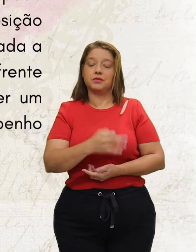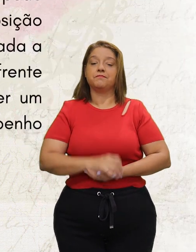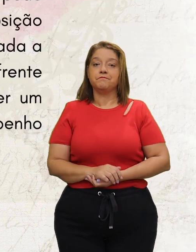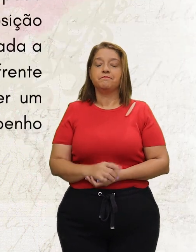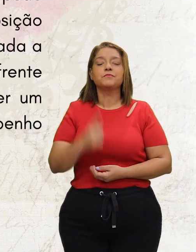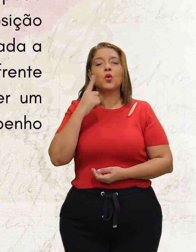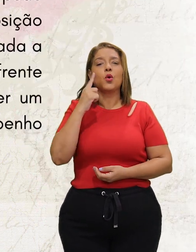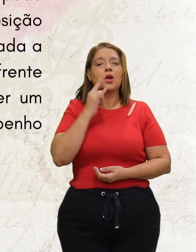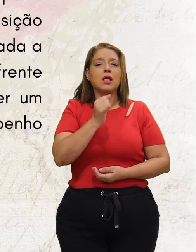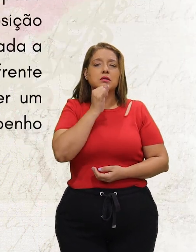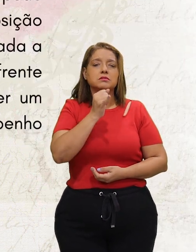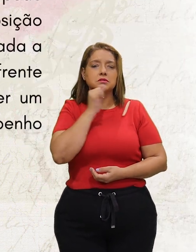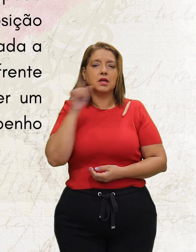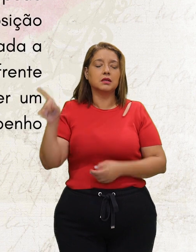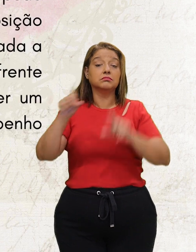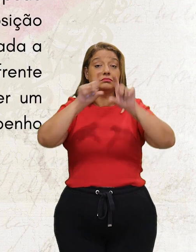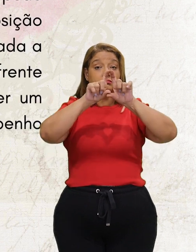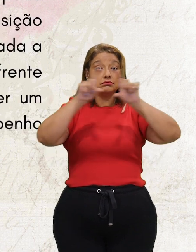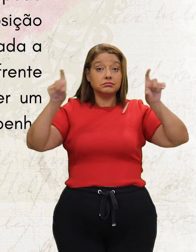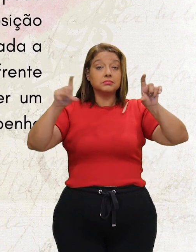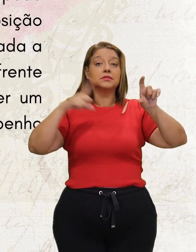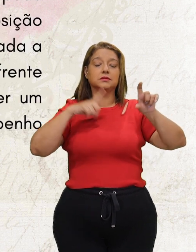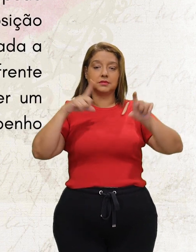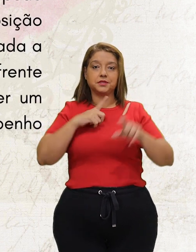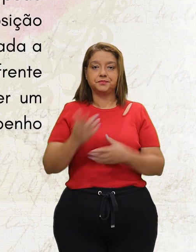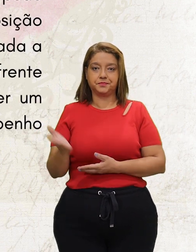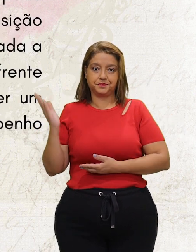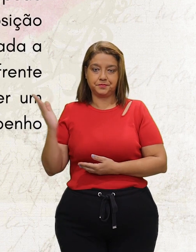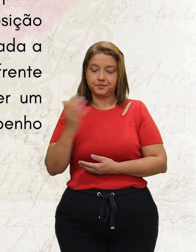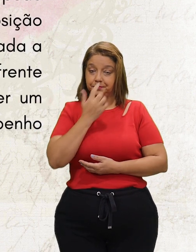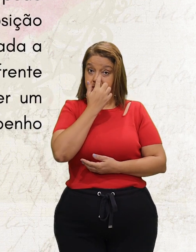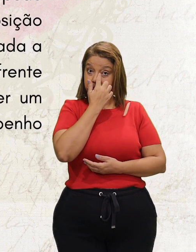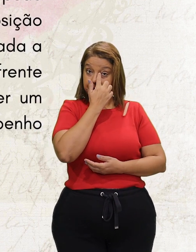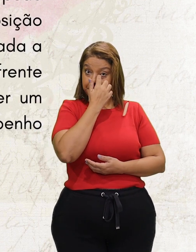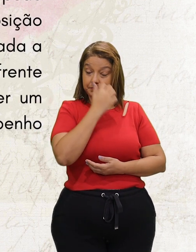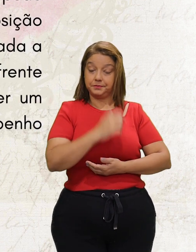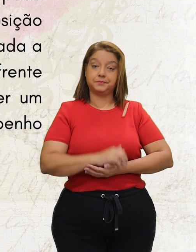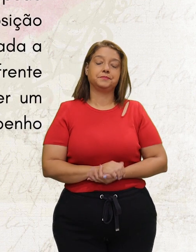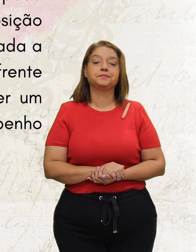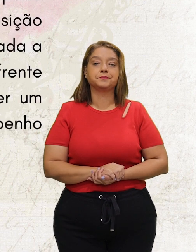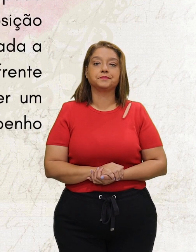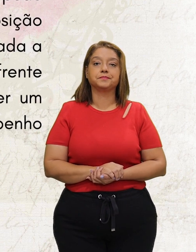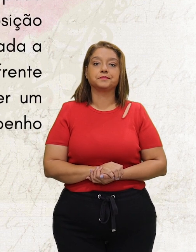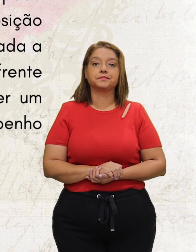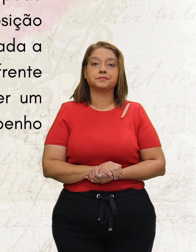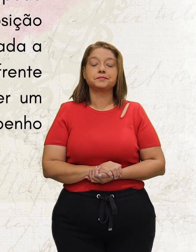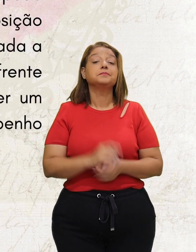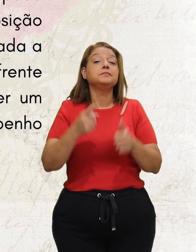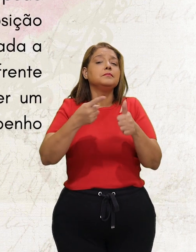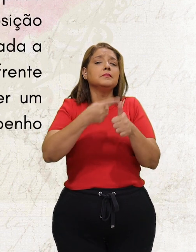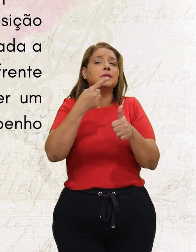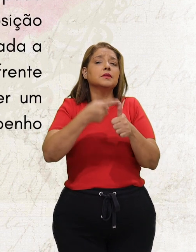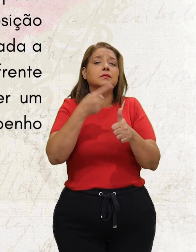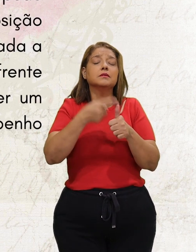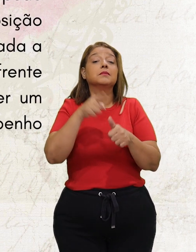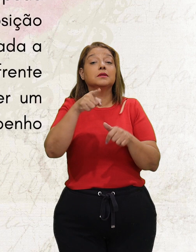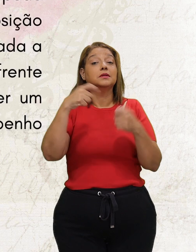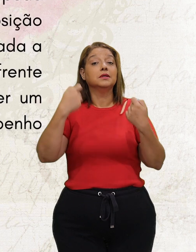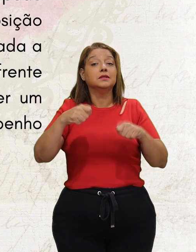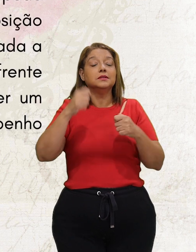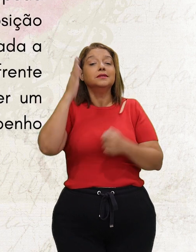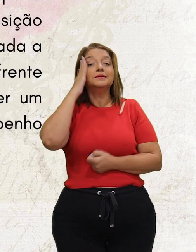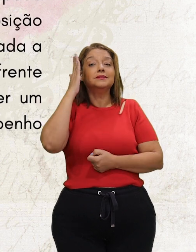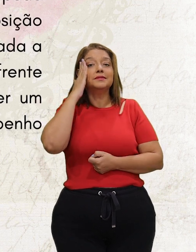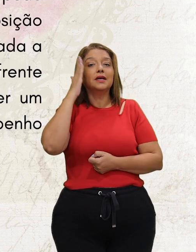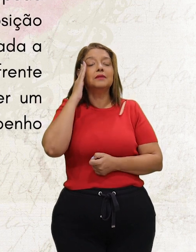Veja um exemplo de um parágrafo do desenvolvimento. Primeiramente, é inegável que o uso prolongado